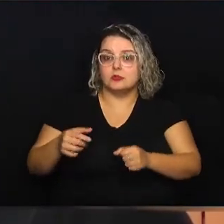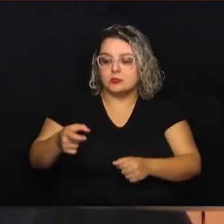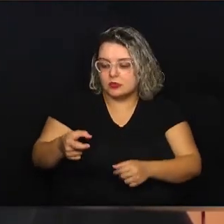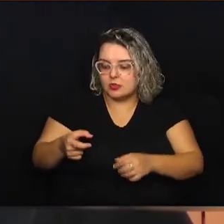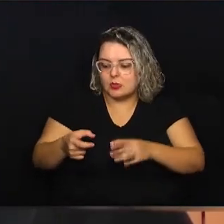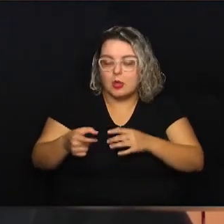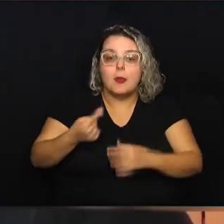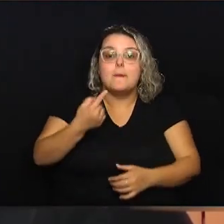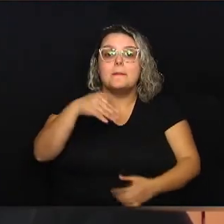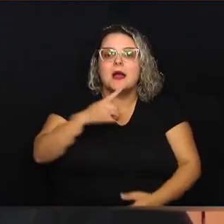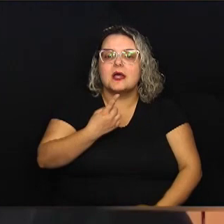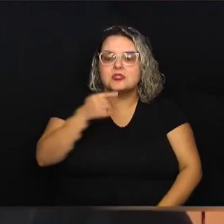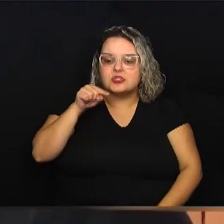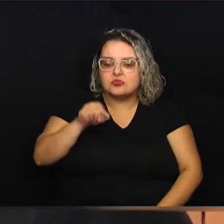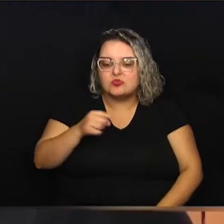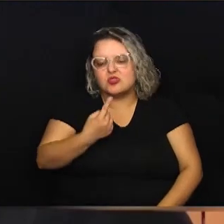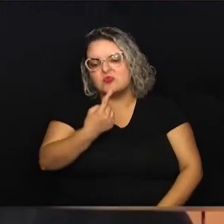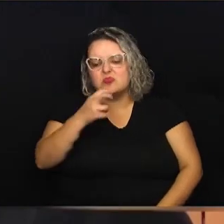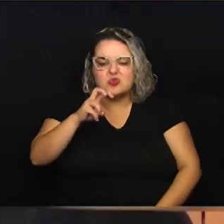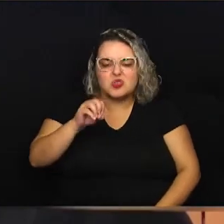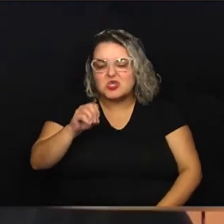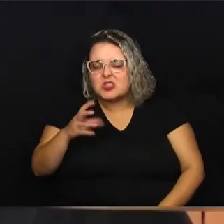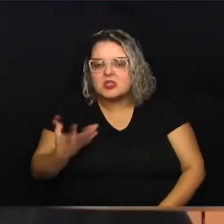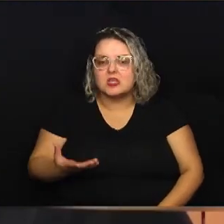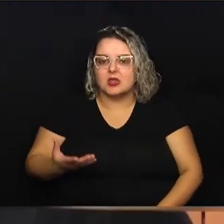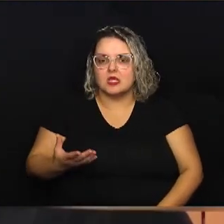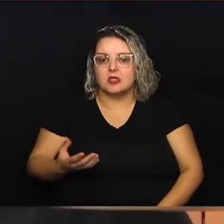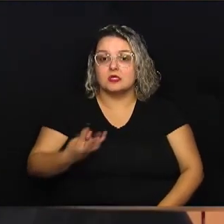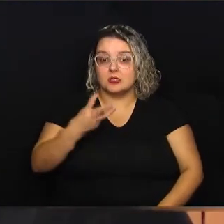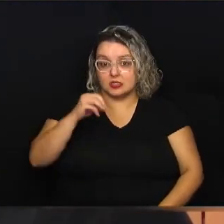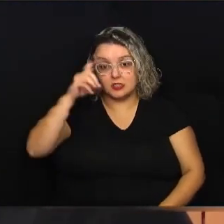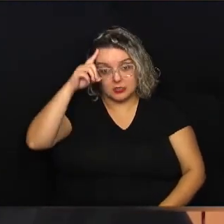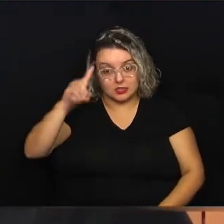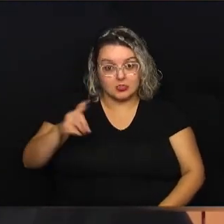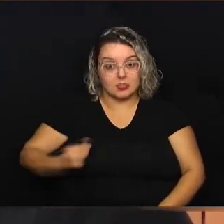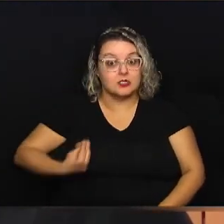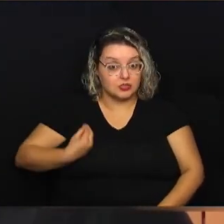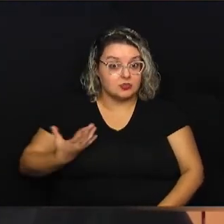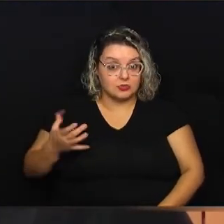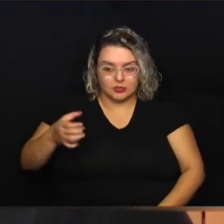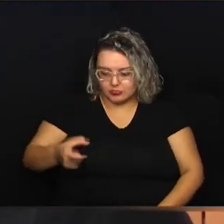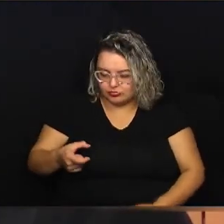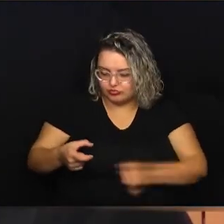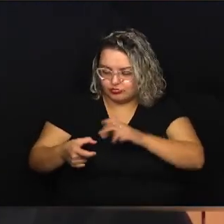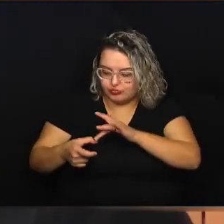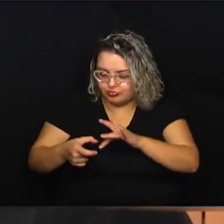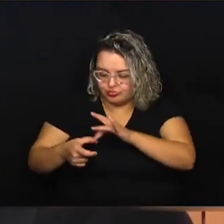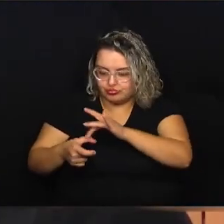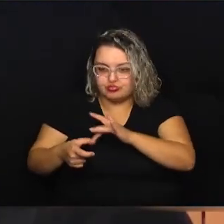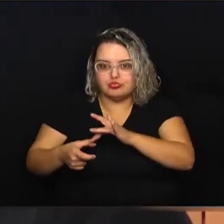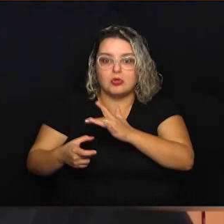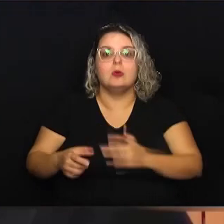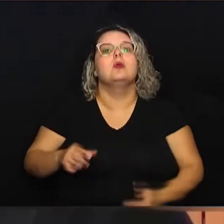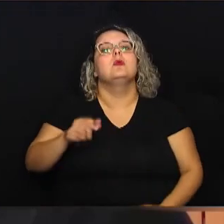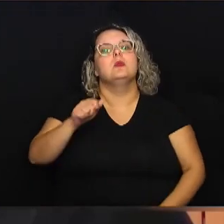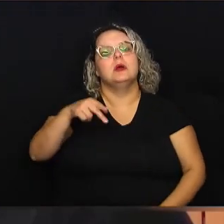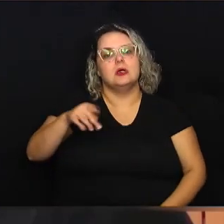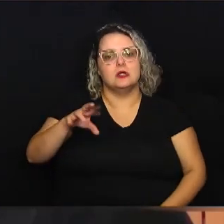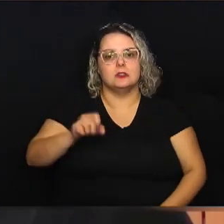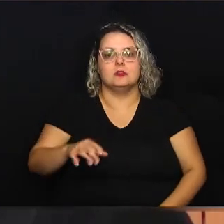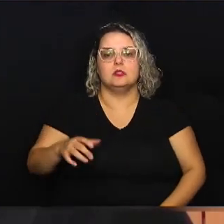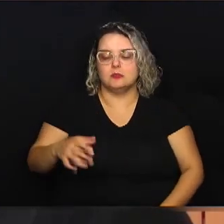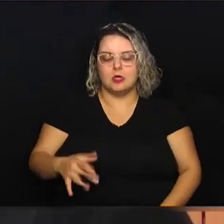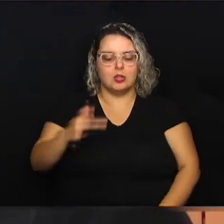de 1.500 ovos em 30 dias que ela vive. Então, ela precisa, como a Andrea disse, picar uma